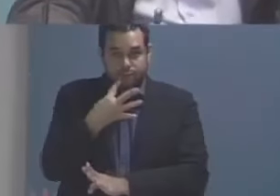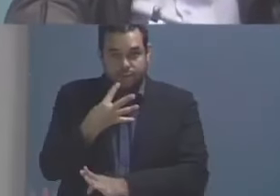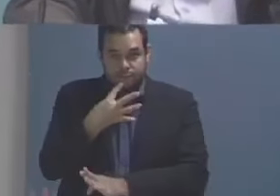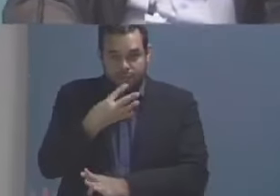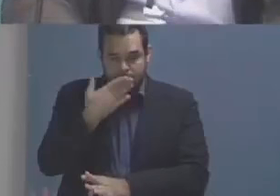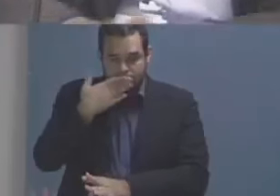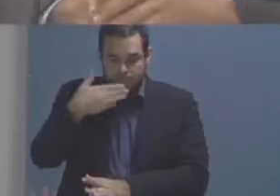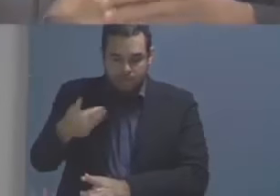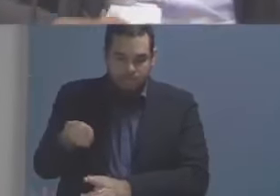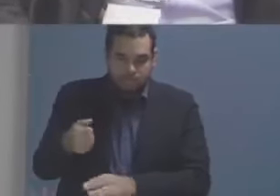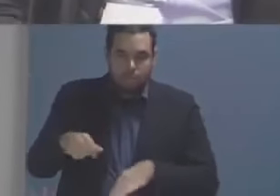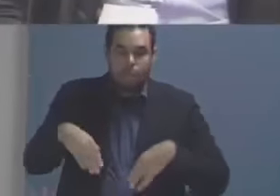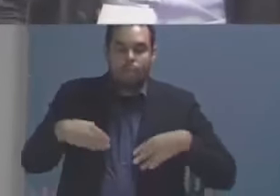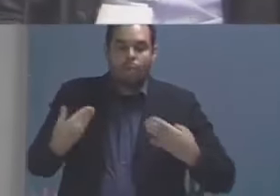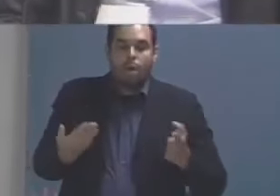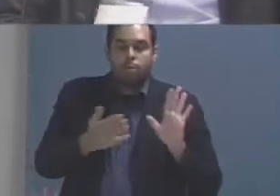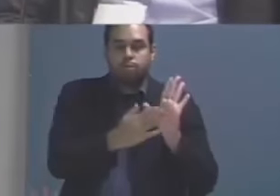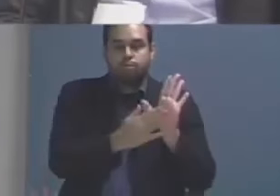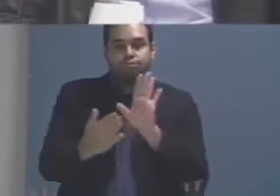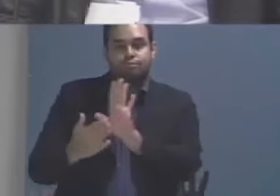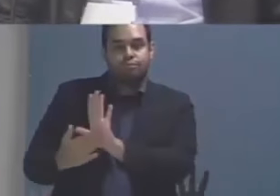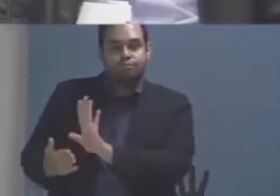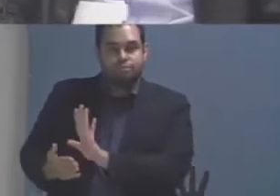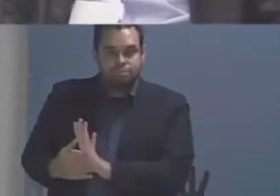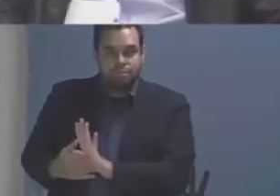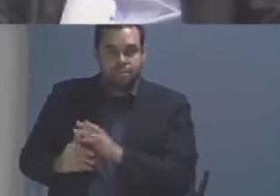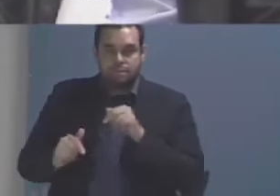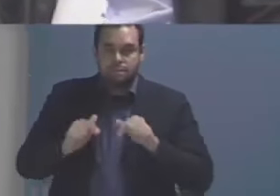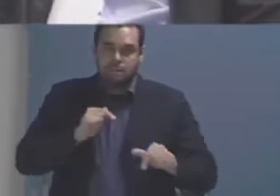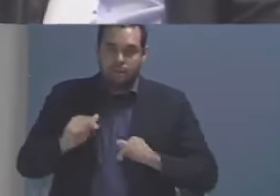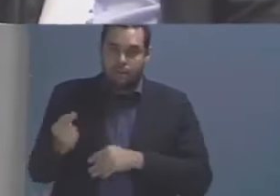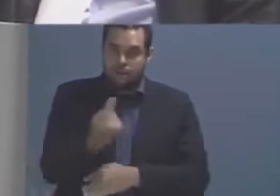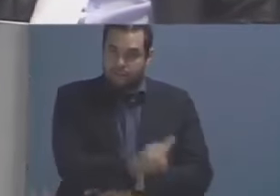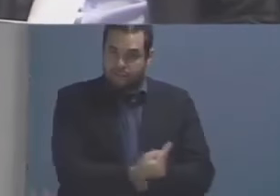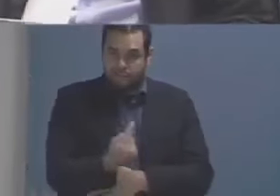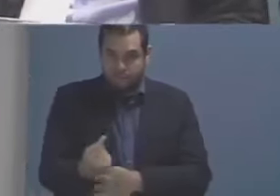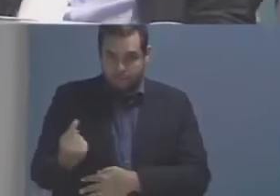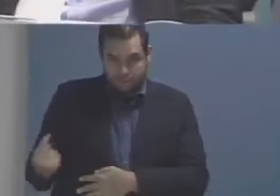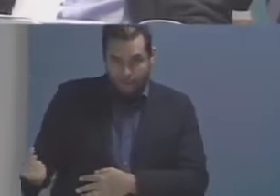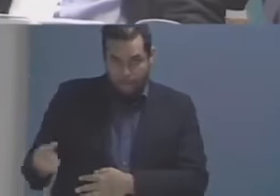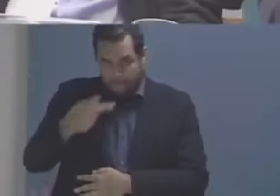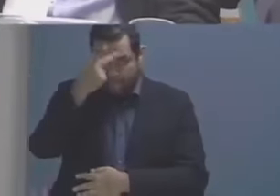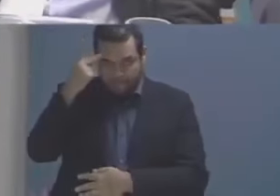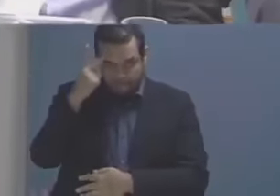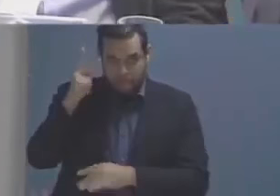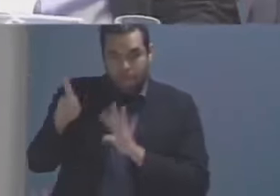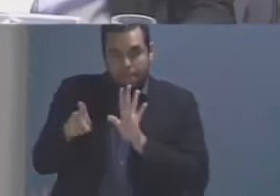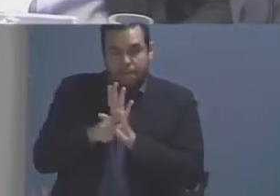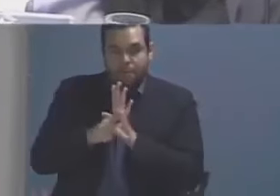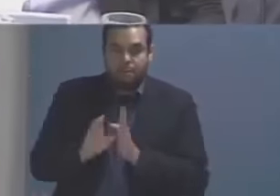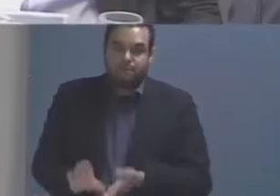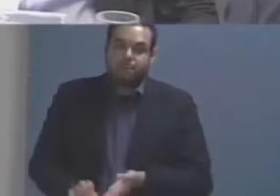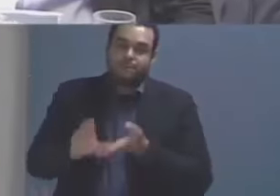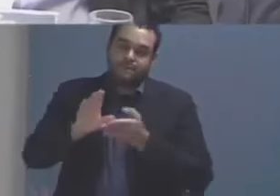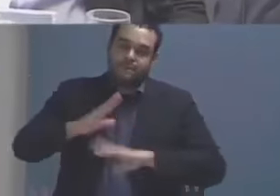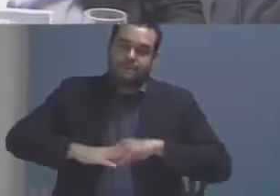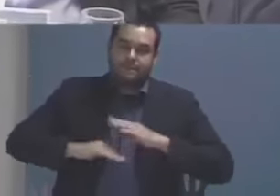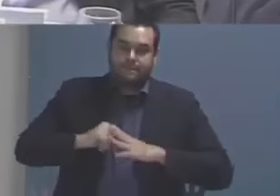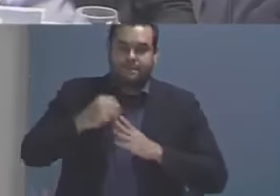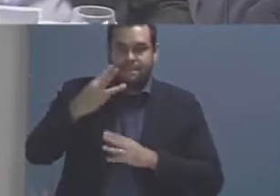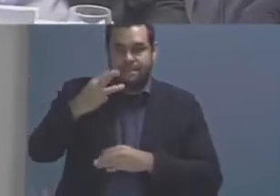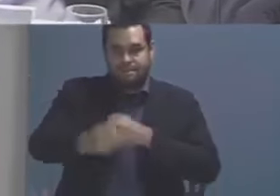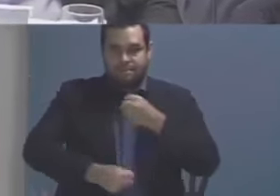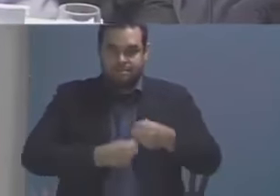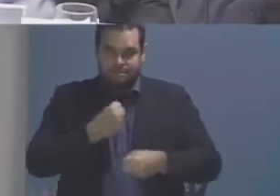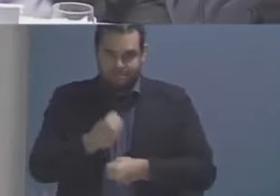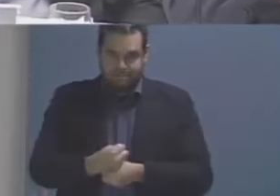melhor quem são e quais são as propostas de atuação de cada concorrente para o seu conselho profissional nos próximos